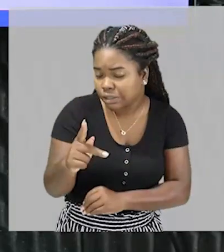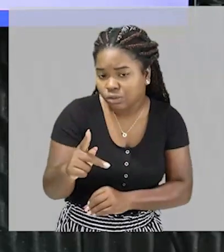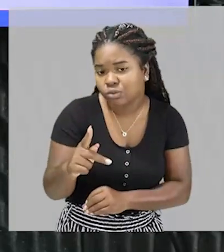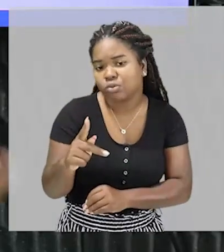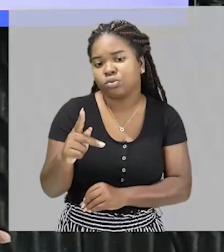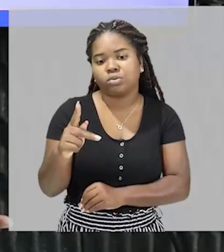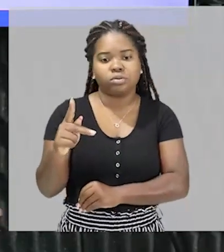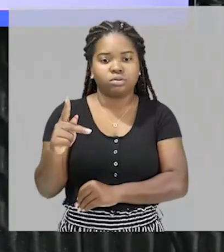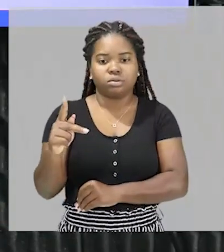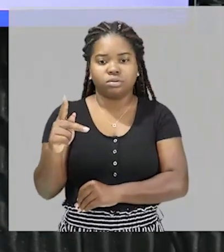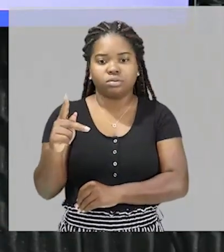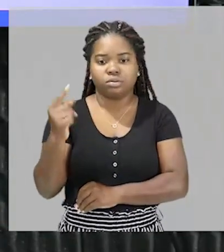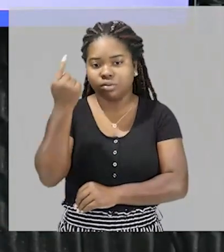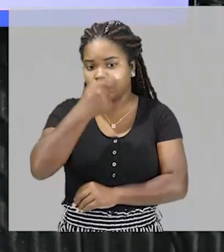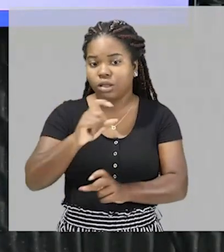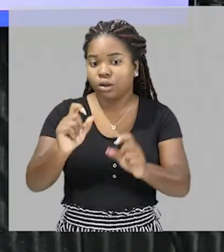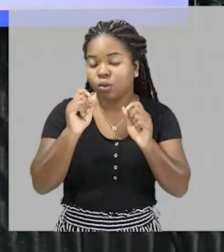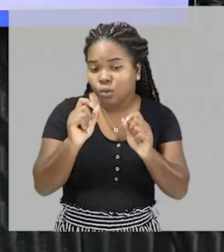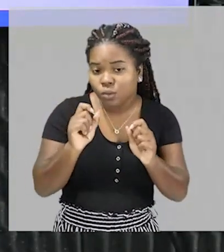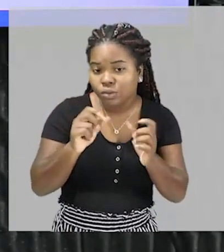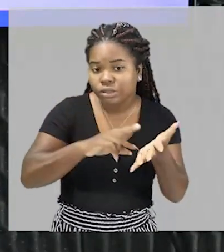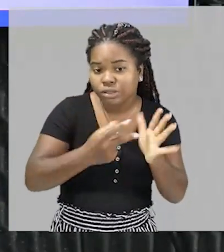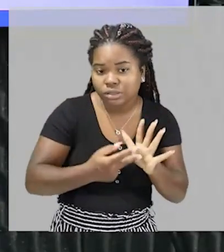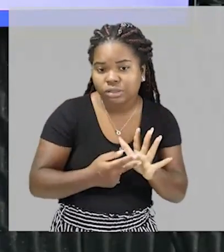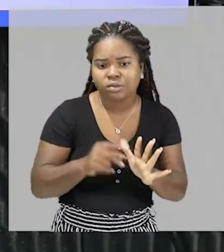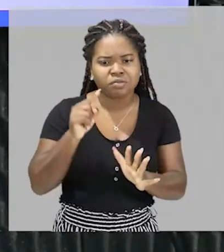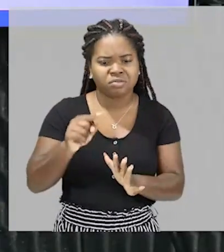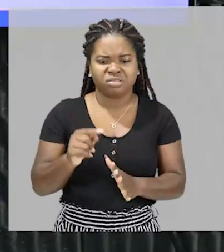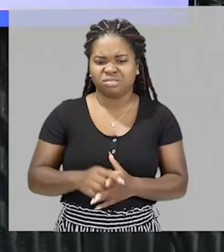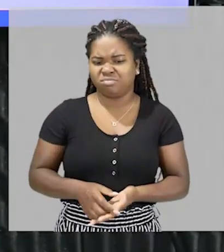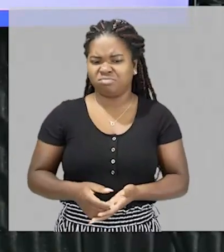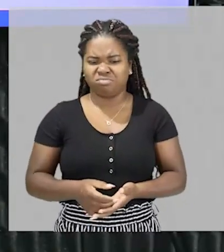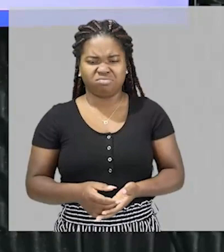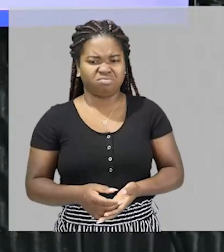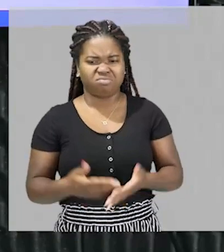cara o que é e você se recusa a ver. Então, quando você fala de